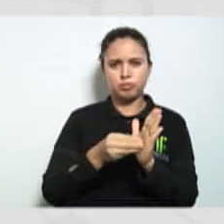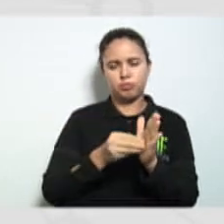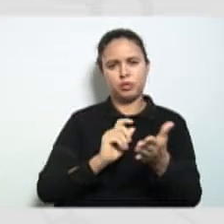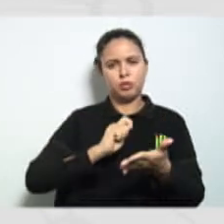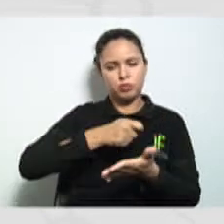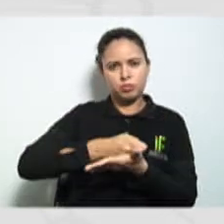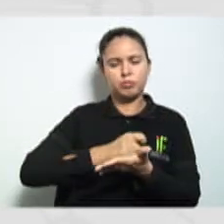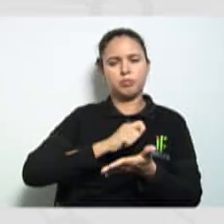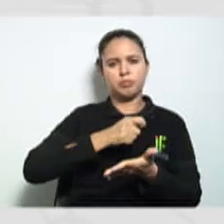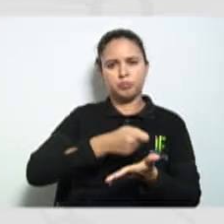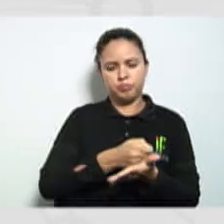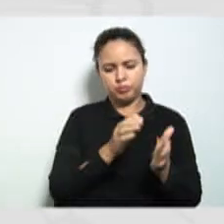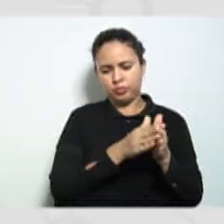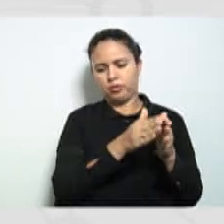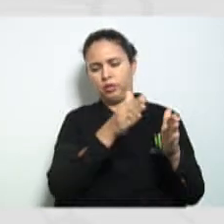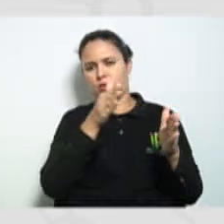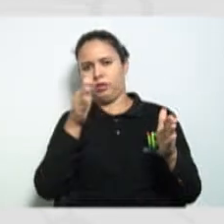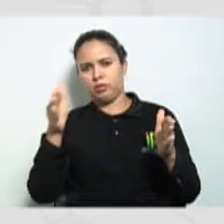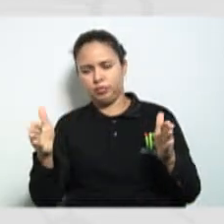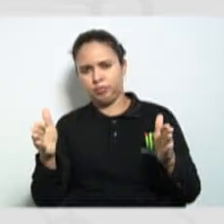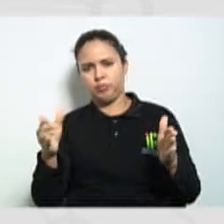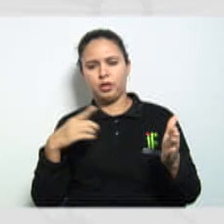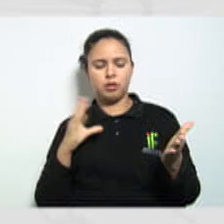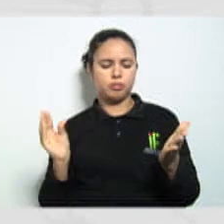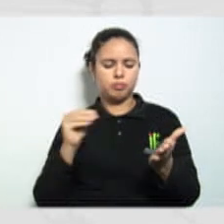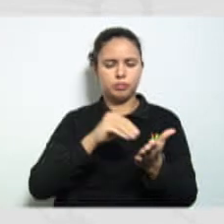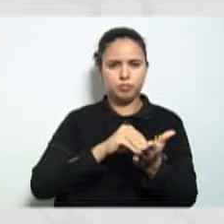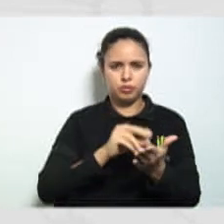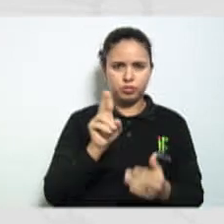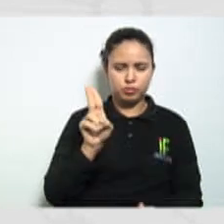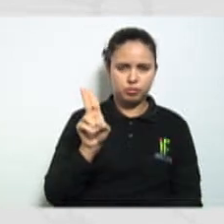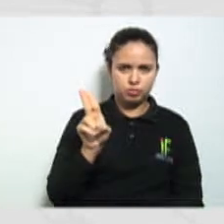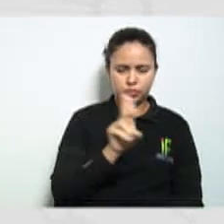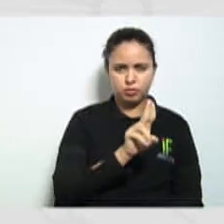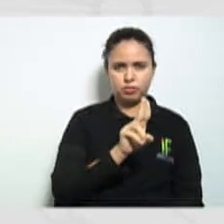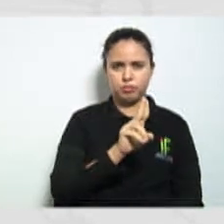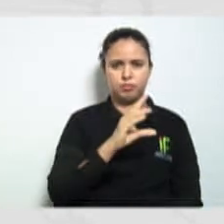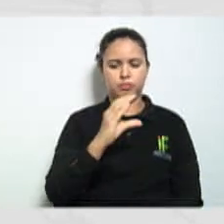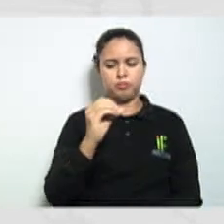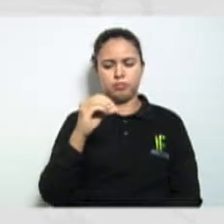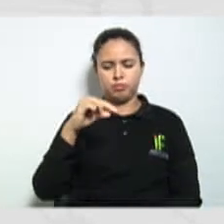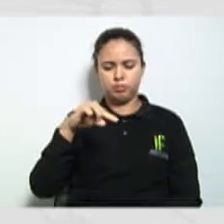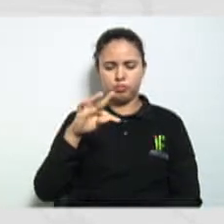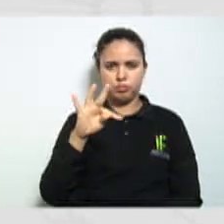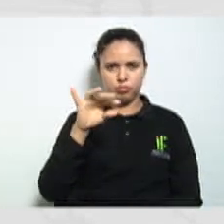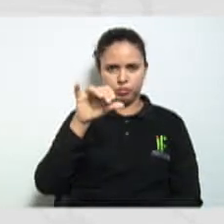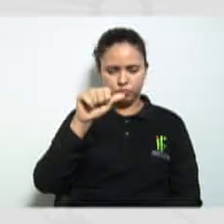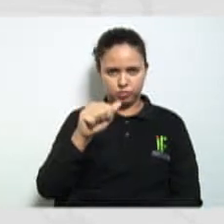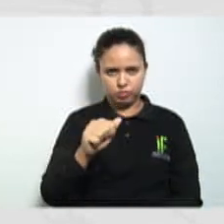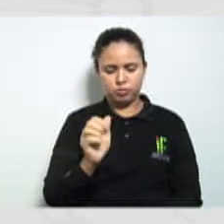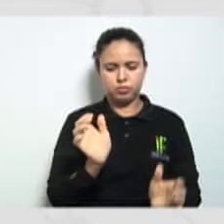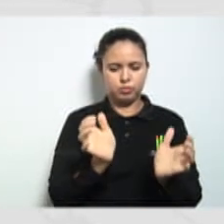são identificados o nome da conta com o respectivo grupo ou subgrupo,